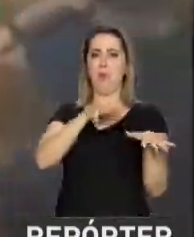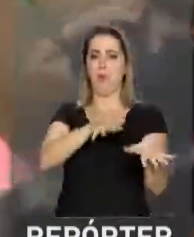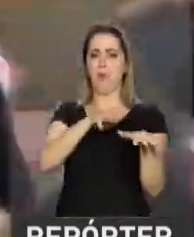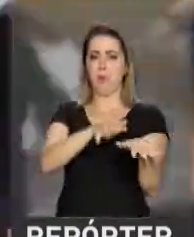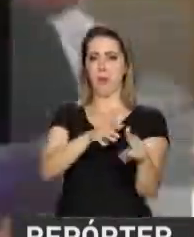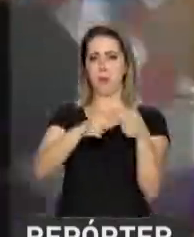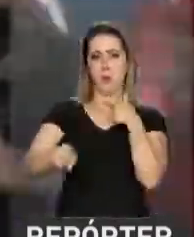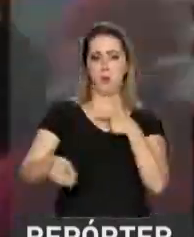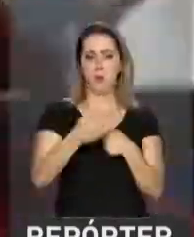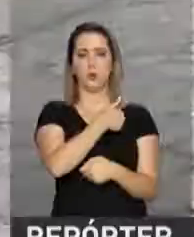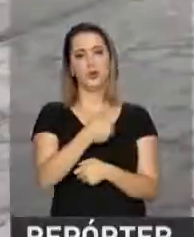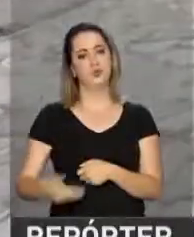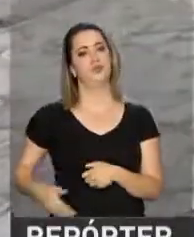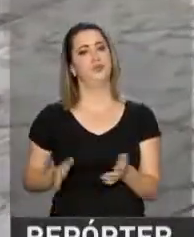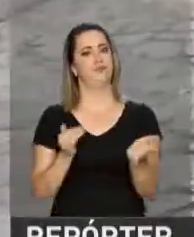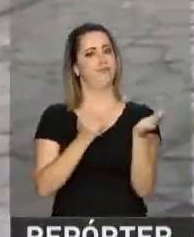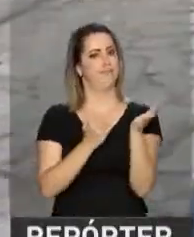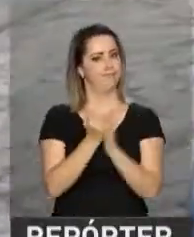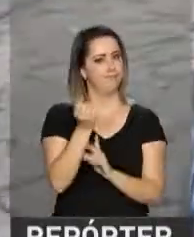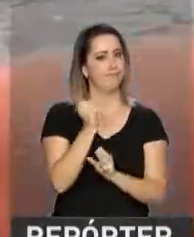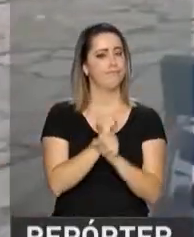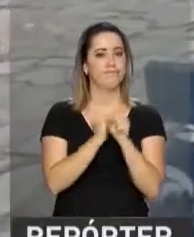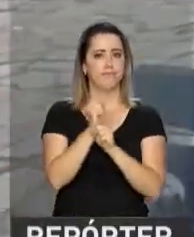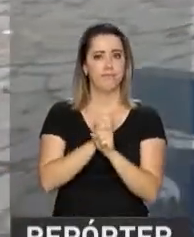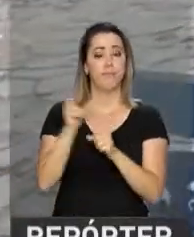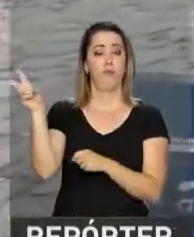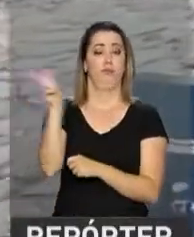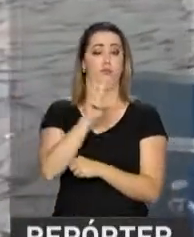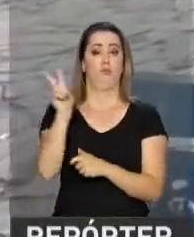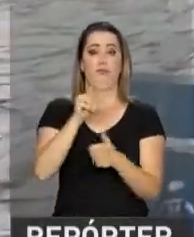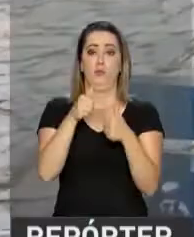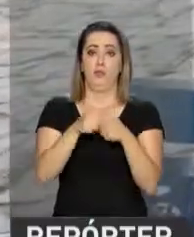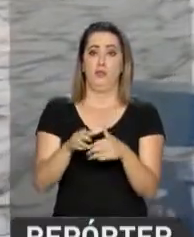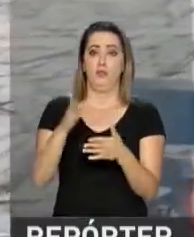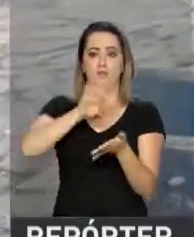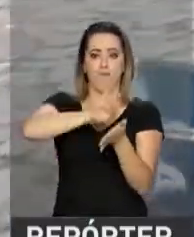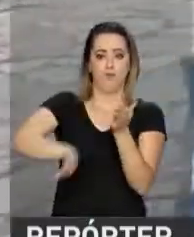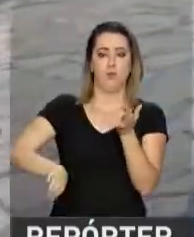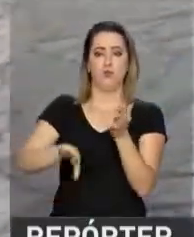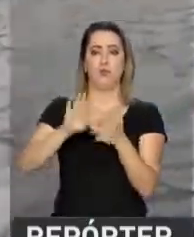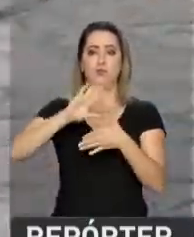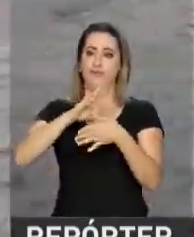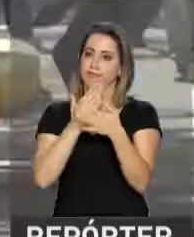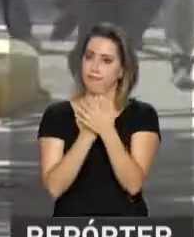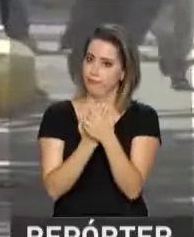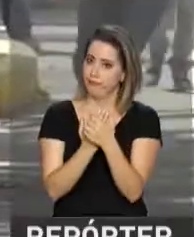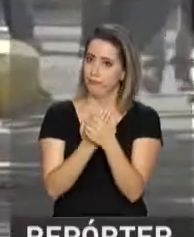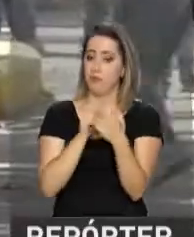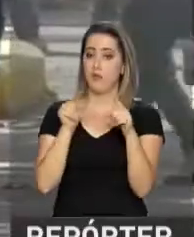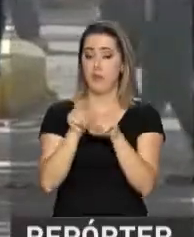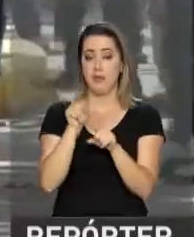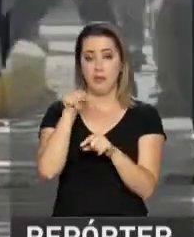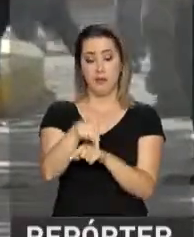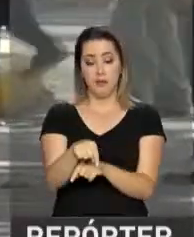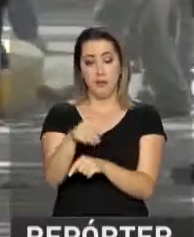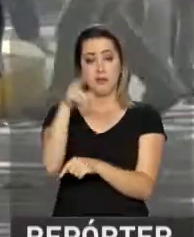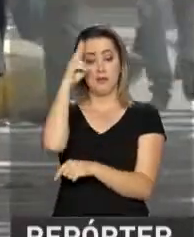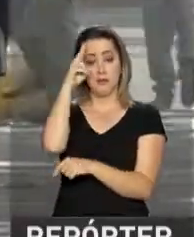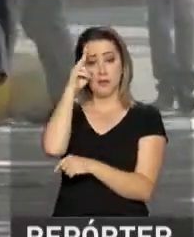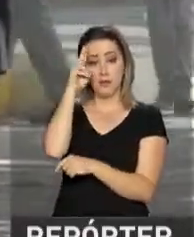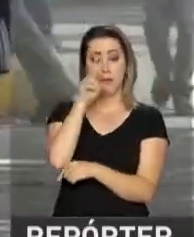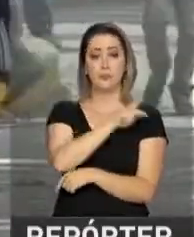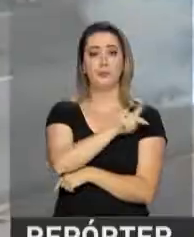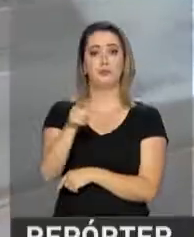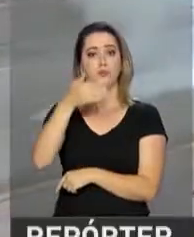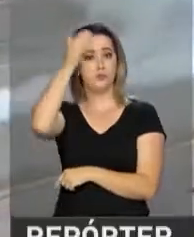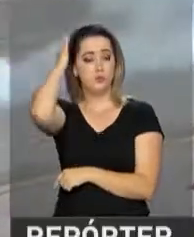o governo de maduro desde o começo do ano ea venezuela está suspensa do mercosul nesta segunda-feira o presidente michel